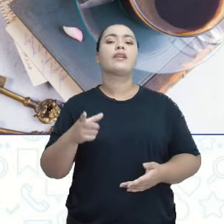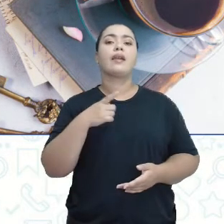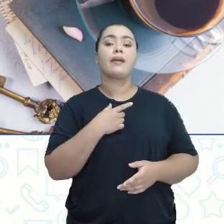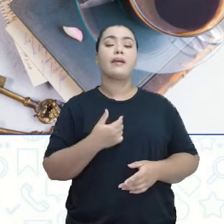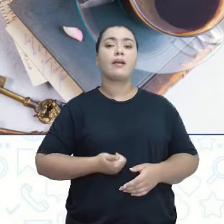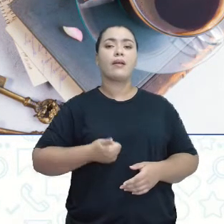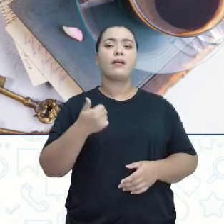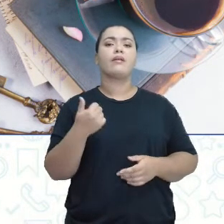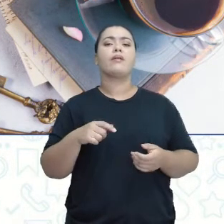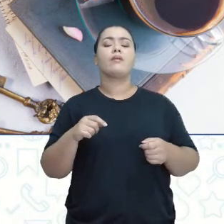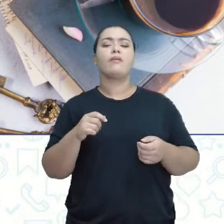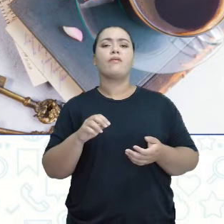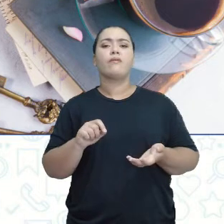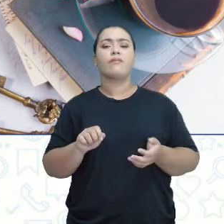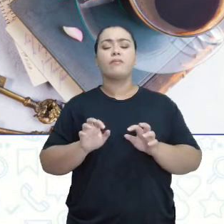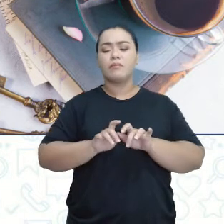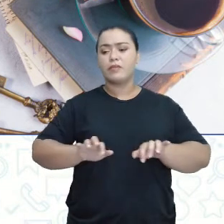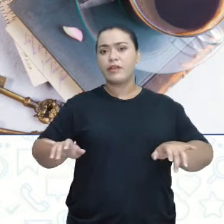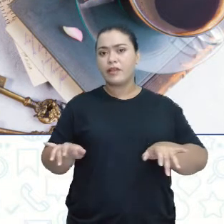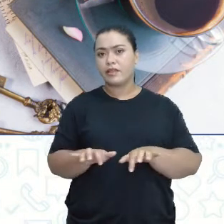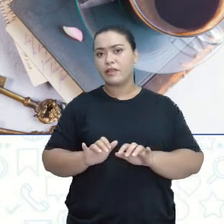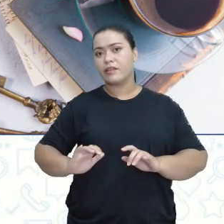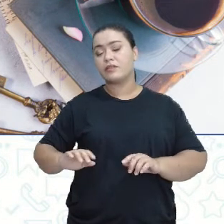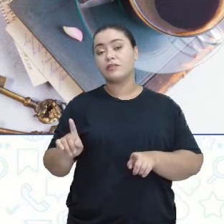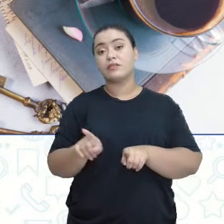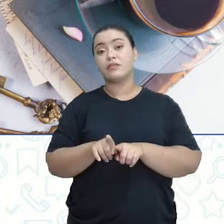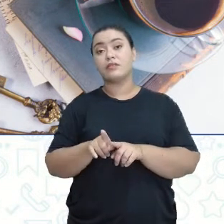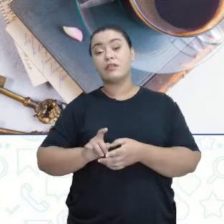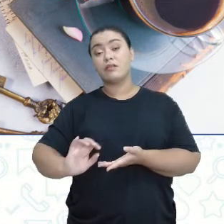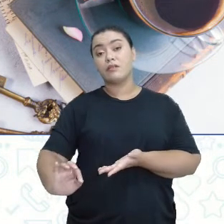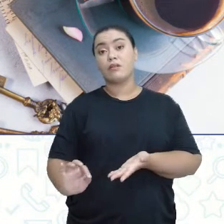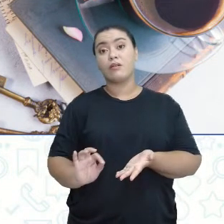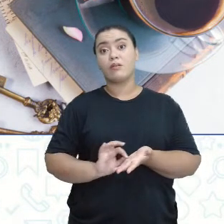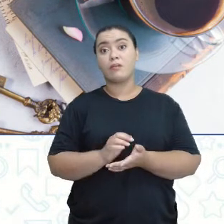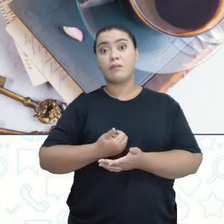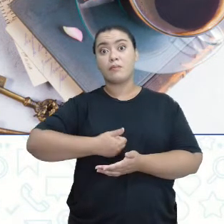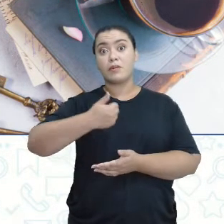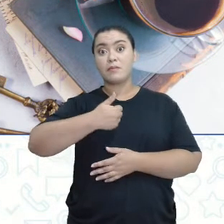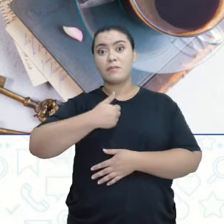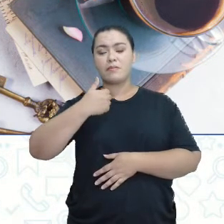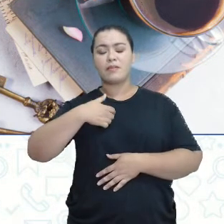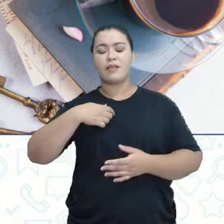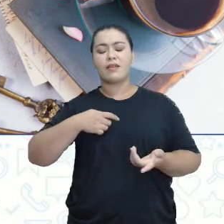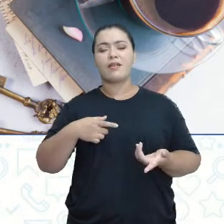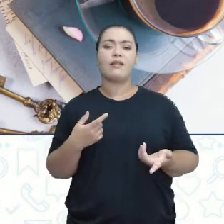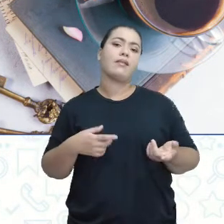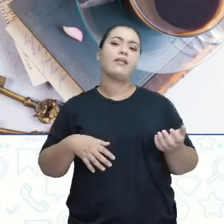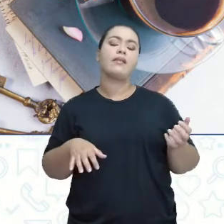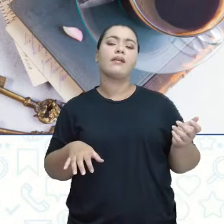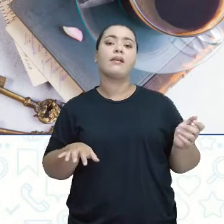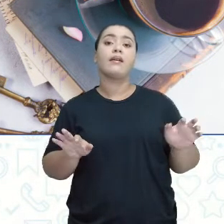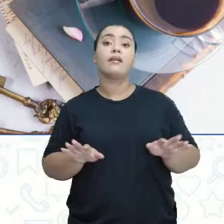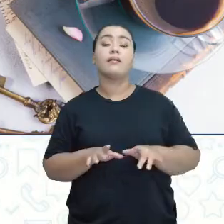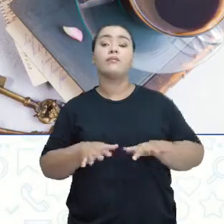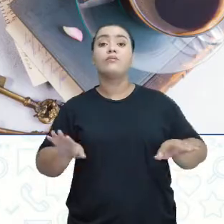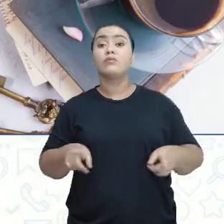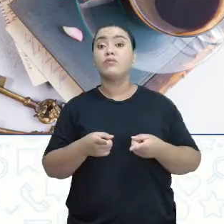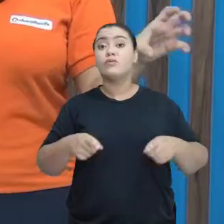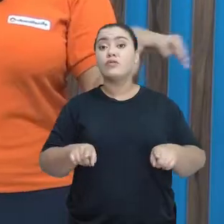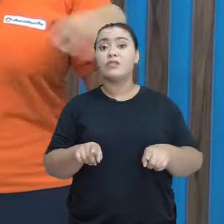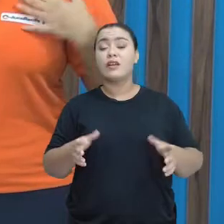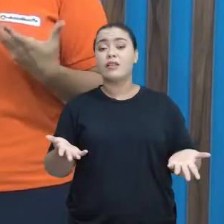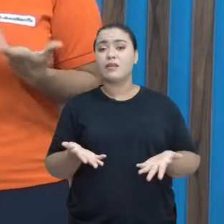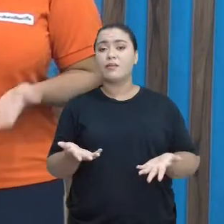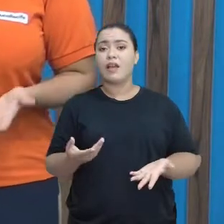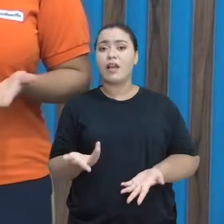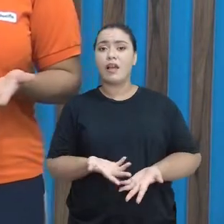como compositora, como pianista, como autora da primeira marchinha, que é o seu legado, e a gente vê também a sua condição atual de